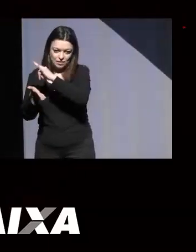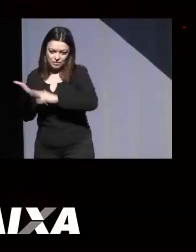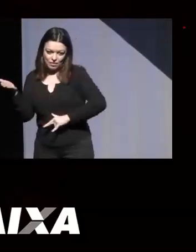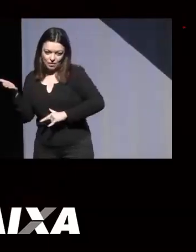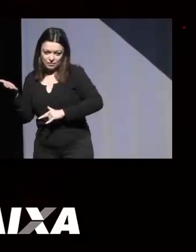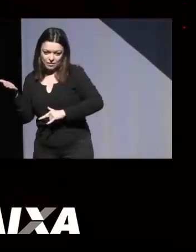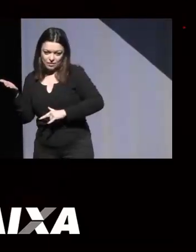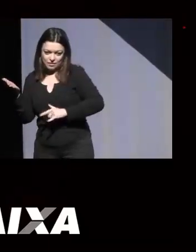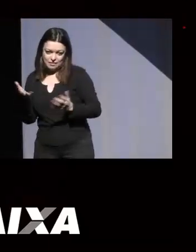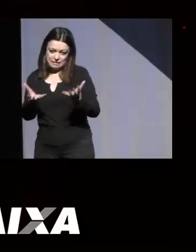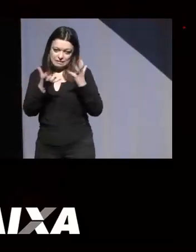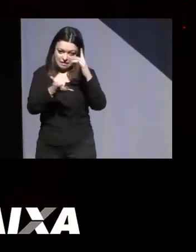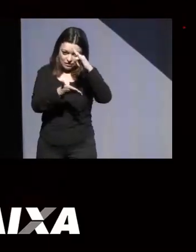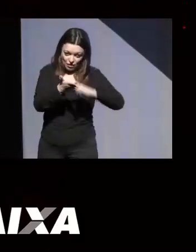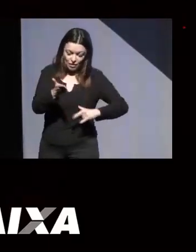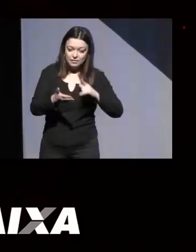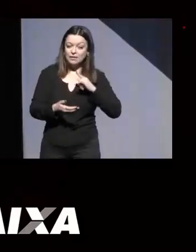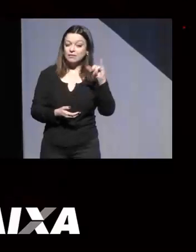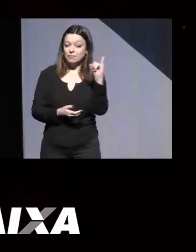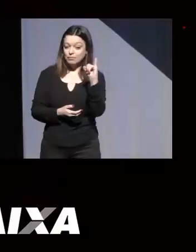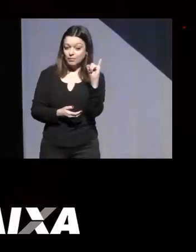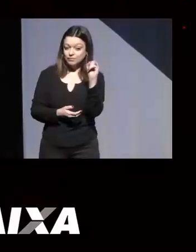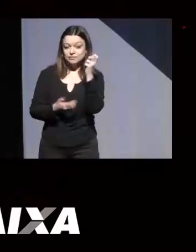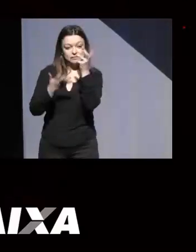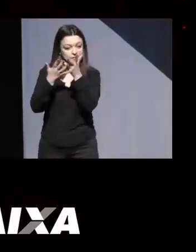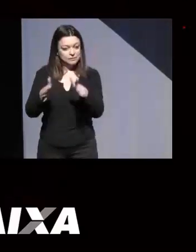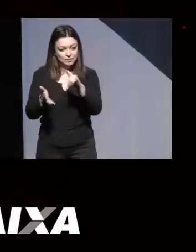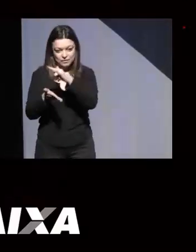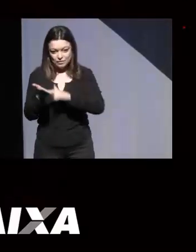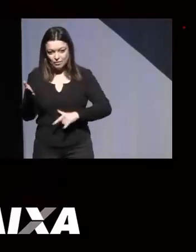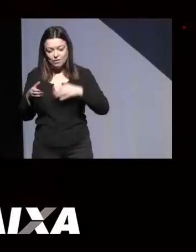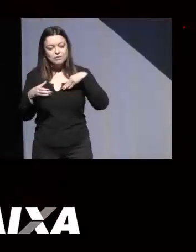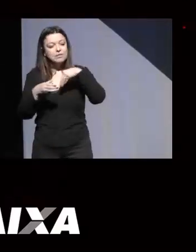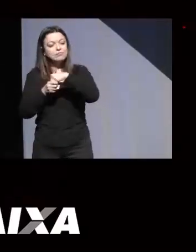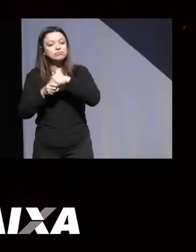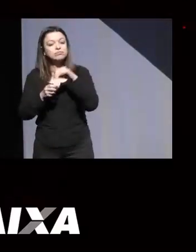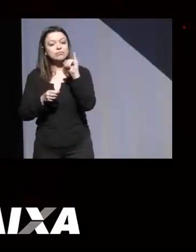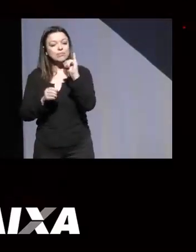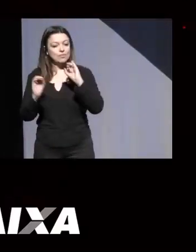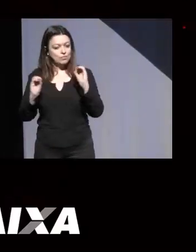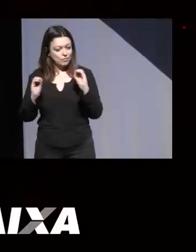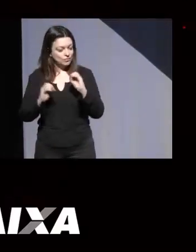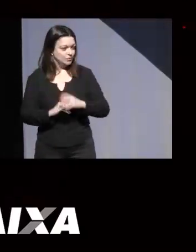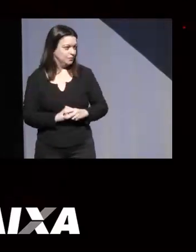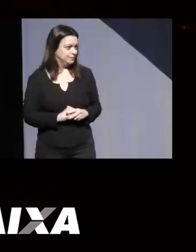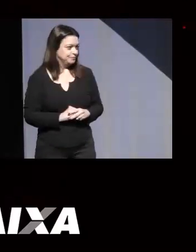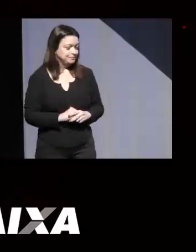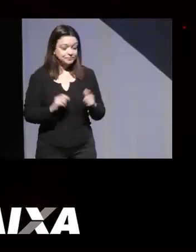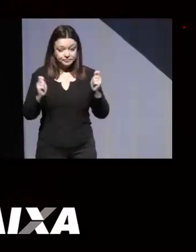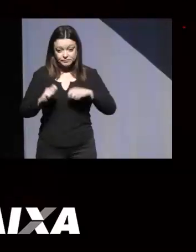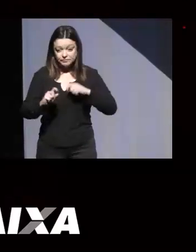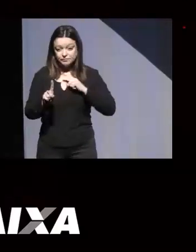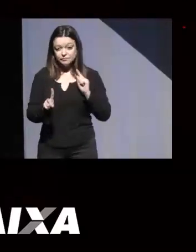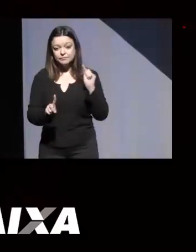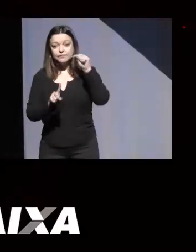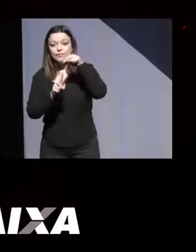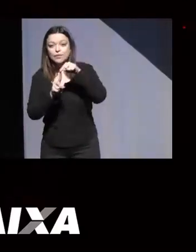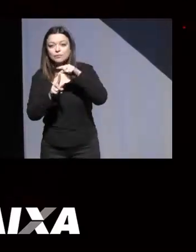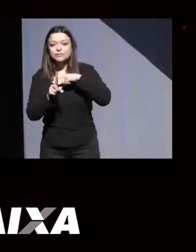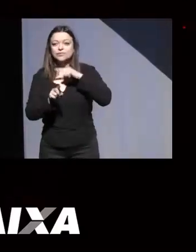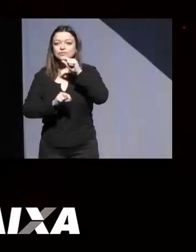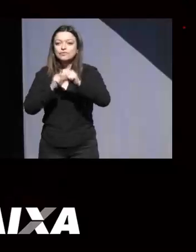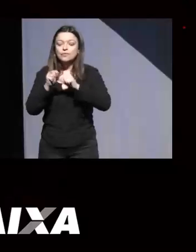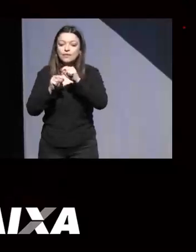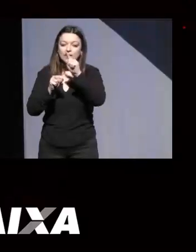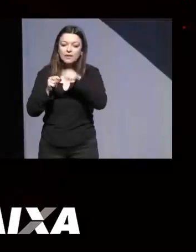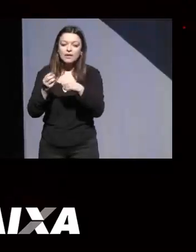tributo. Tá? Não parece demasiado pensar, como objetivo único, na qualidade de vida do cidadão